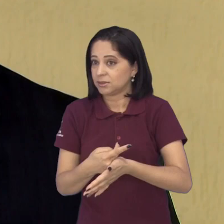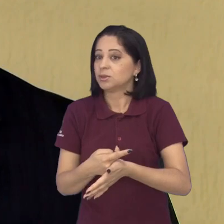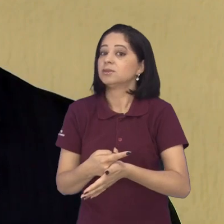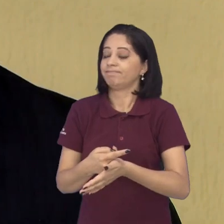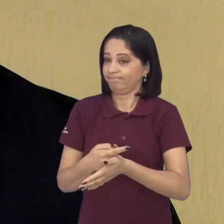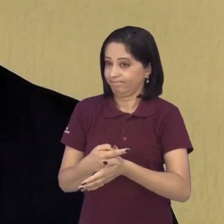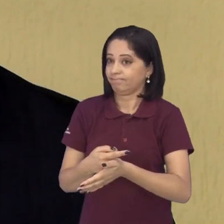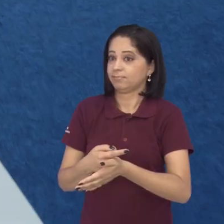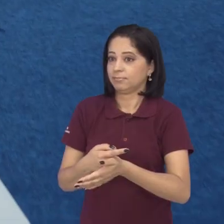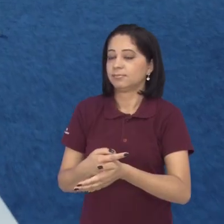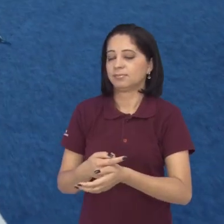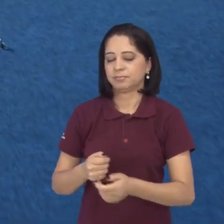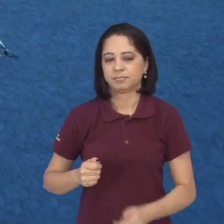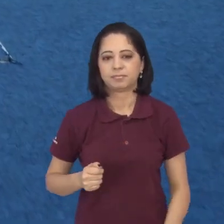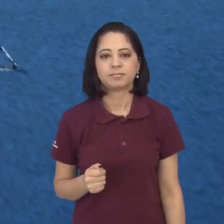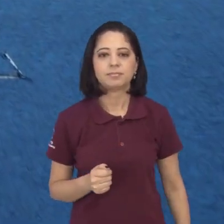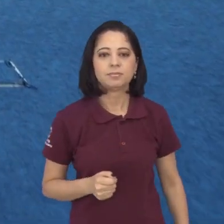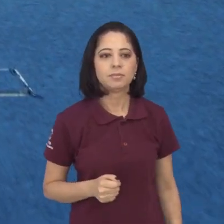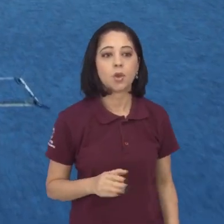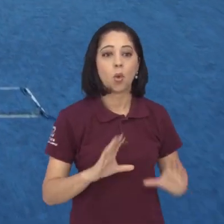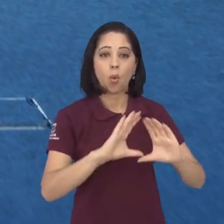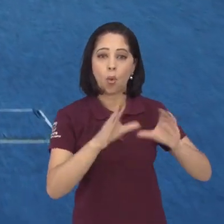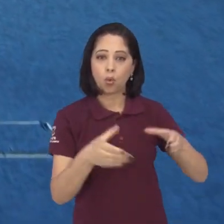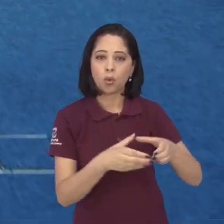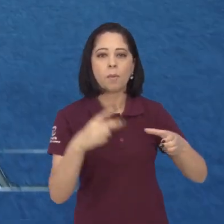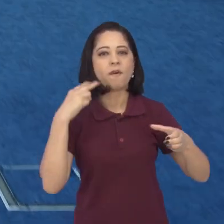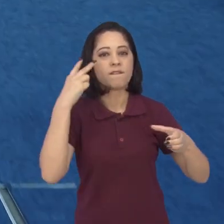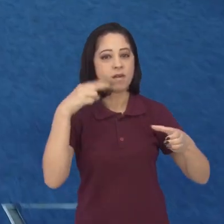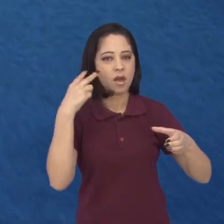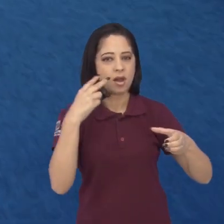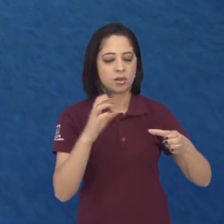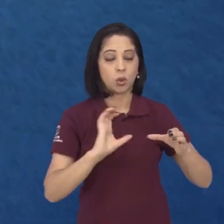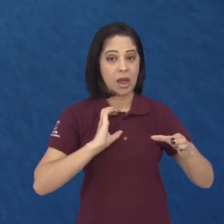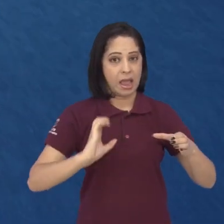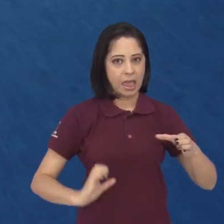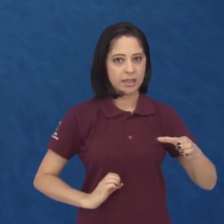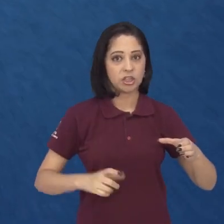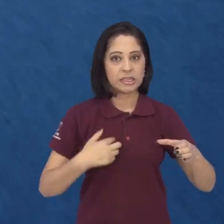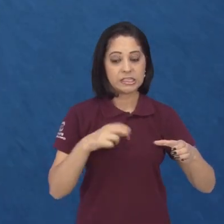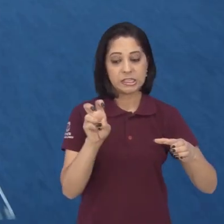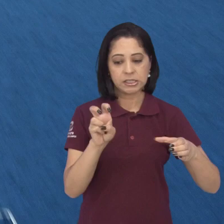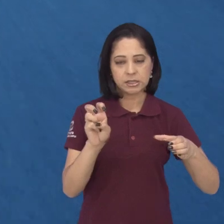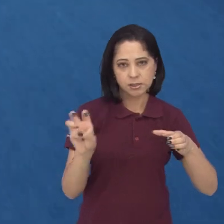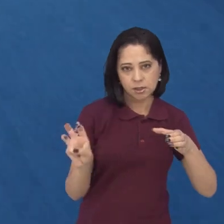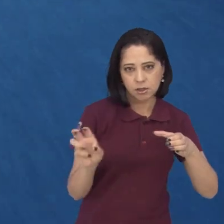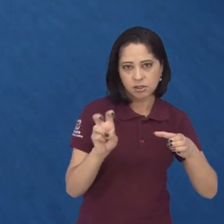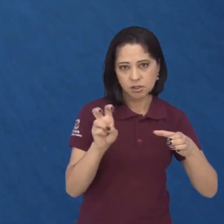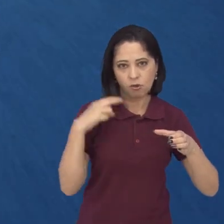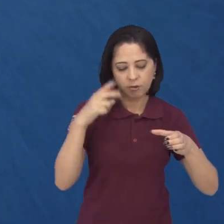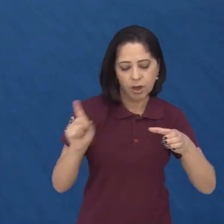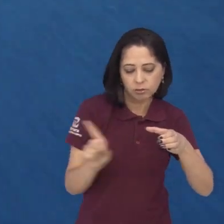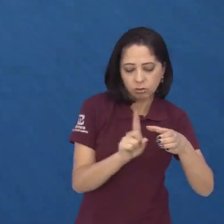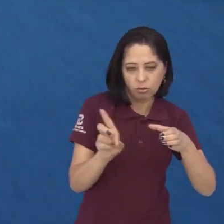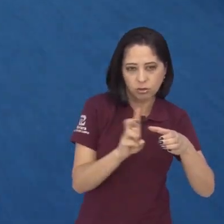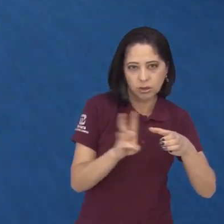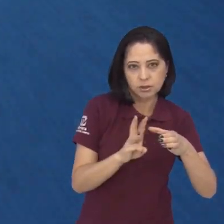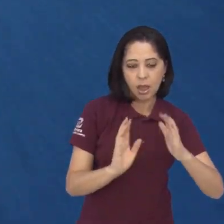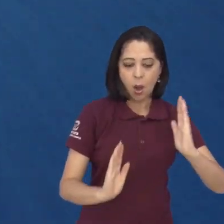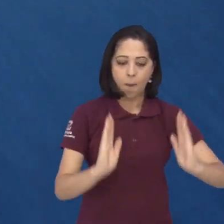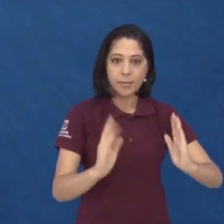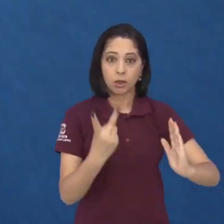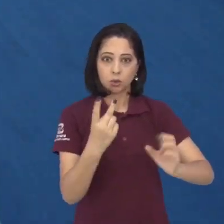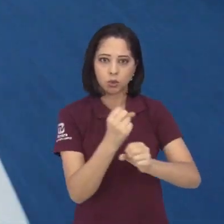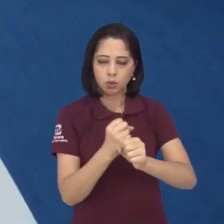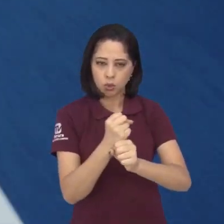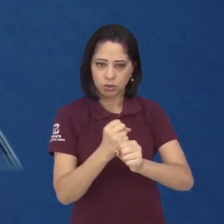uma infração ética também. A Comissão de Ética é composta por 5 membros e 5 suplentes, eleitos para um mandato